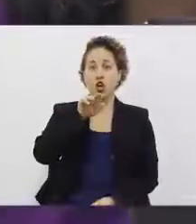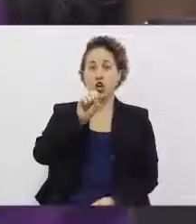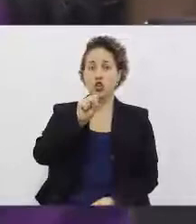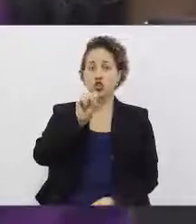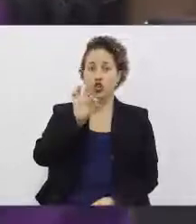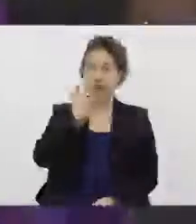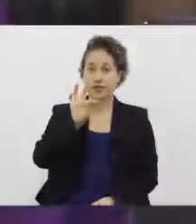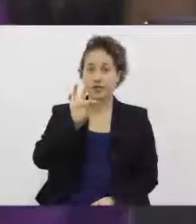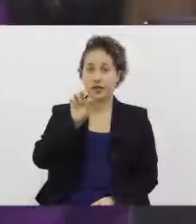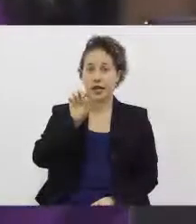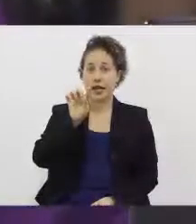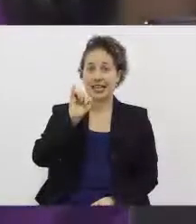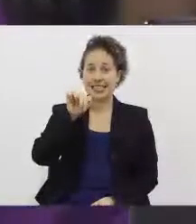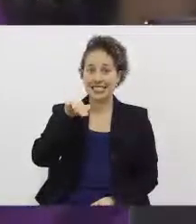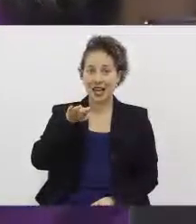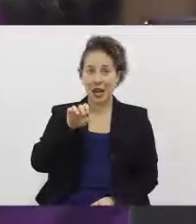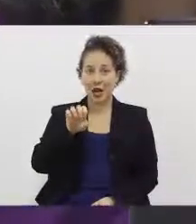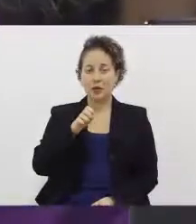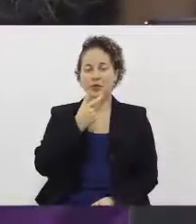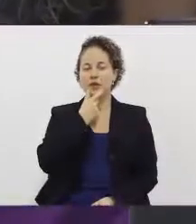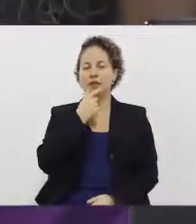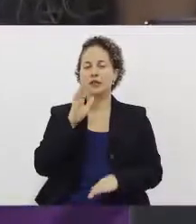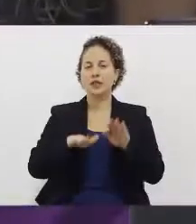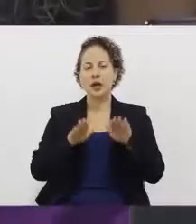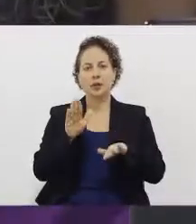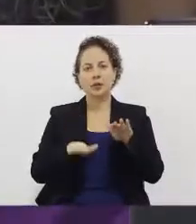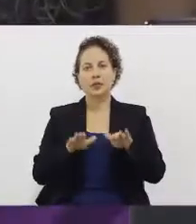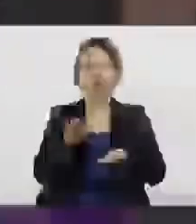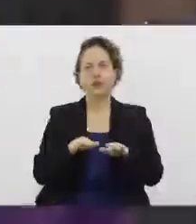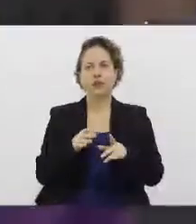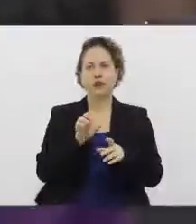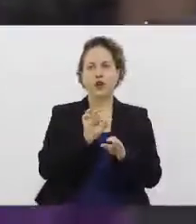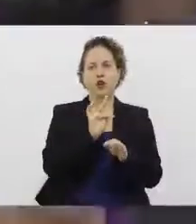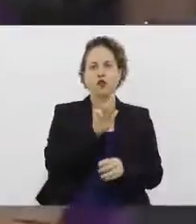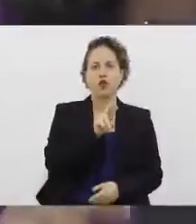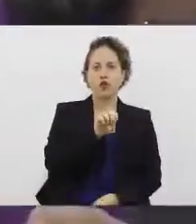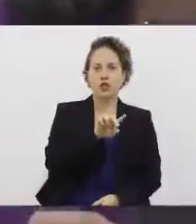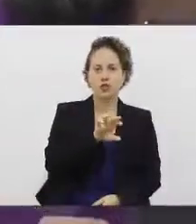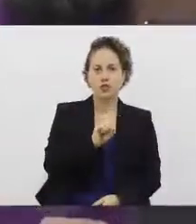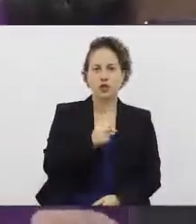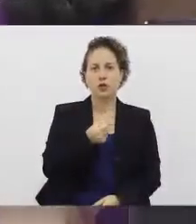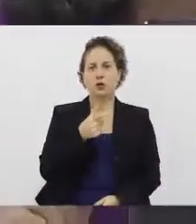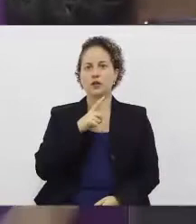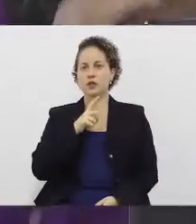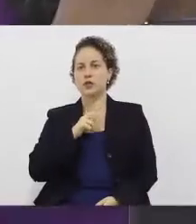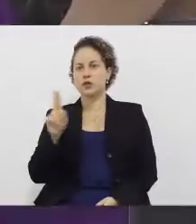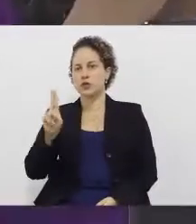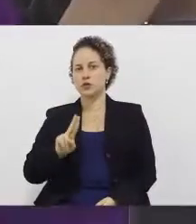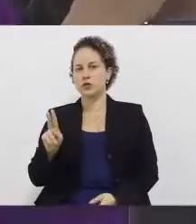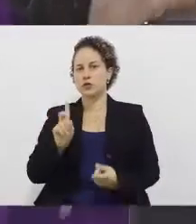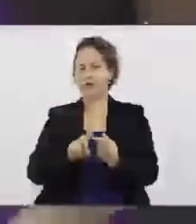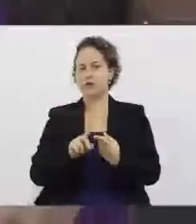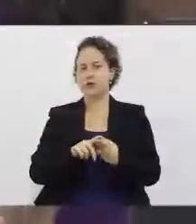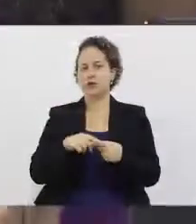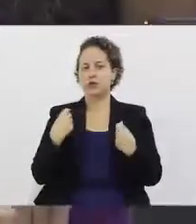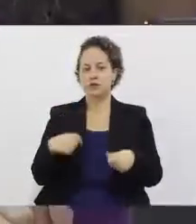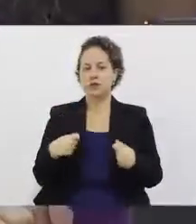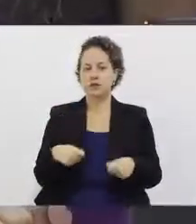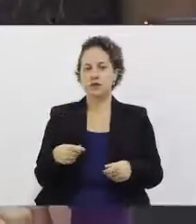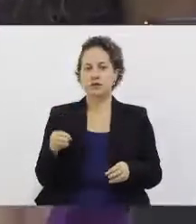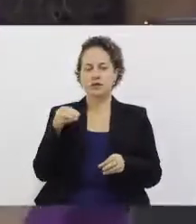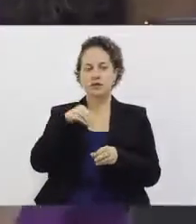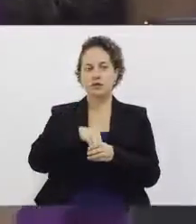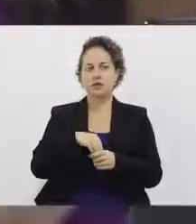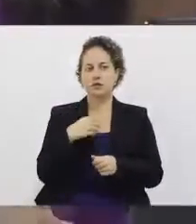dependente do equilíbrio entre a flexibilidade do fornecedor e a flexibilidade do usuário. Como falamos antes, para a implantação de qualquer ferramenta